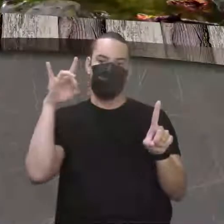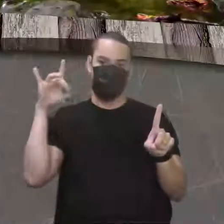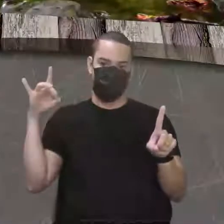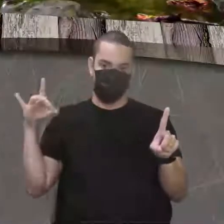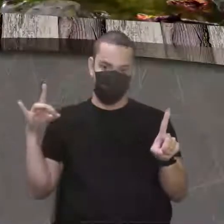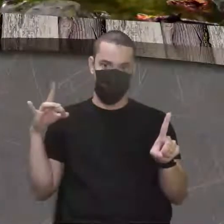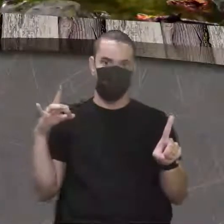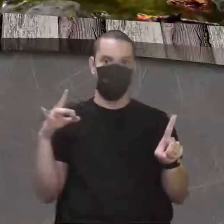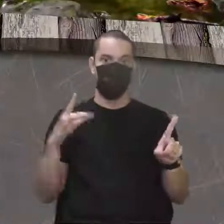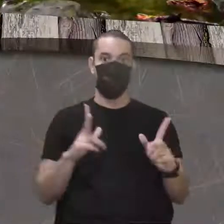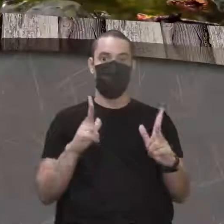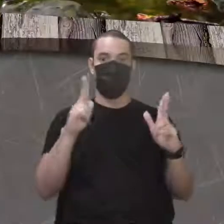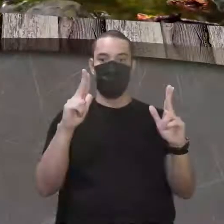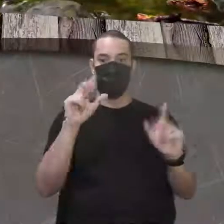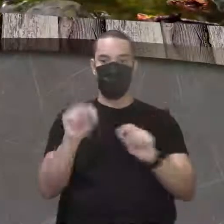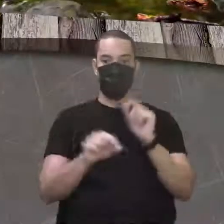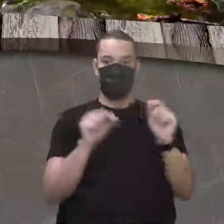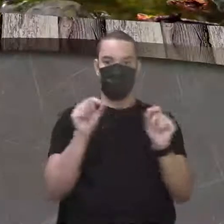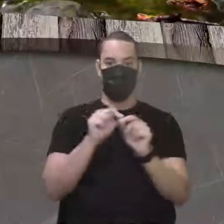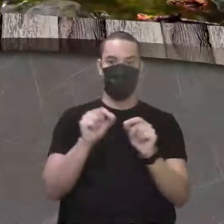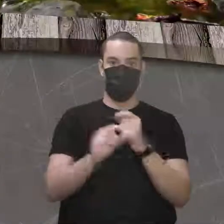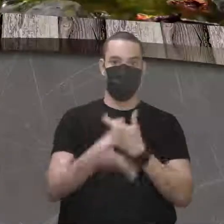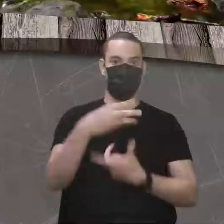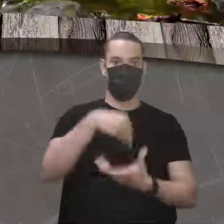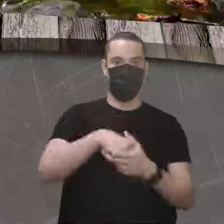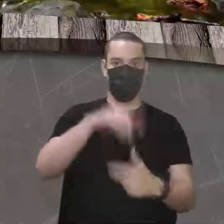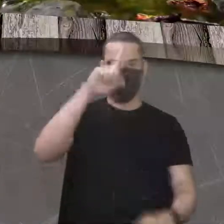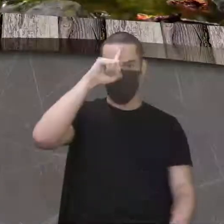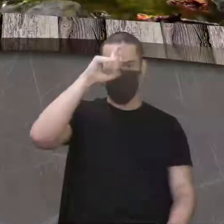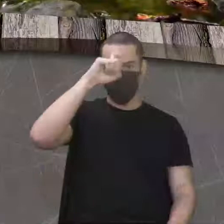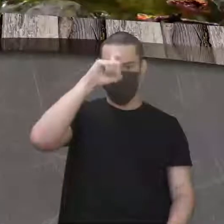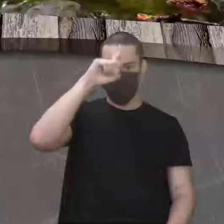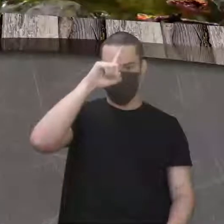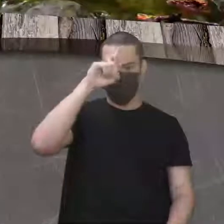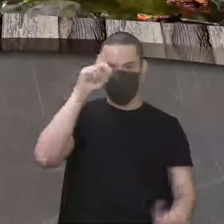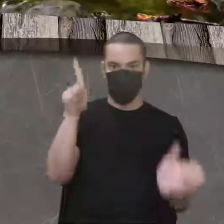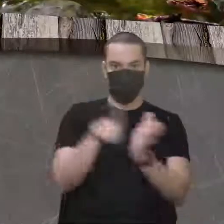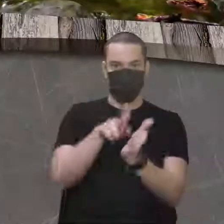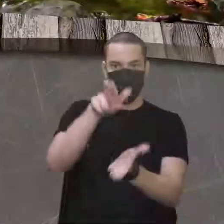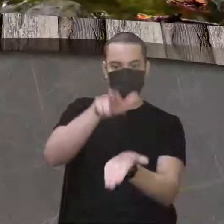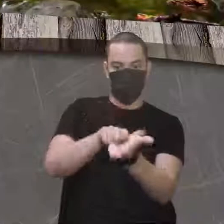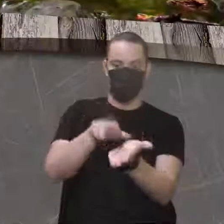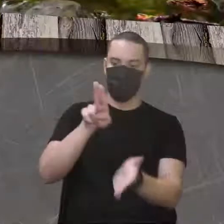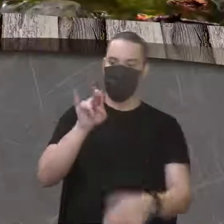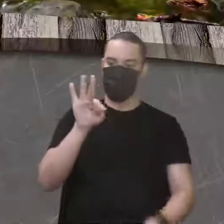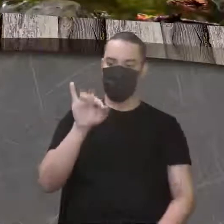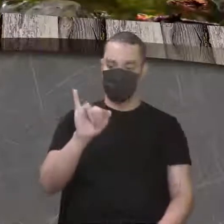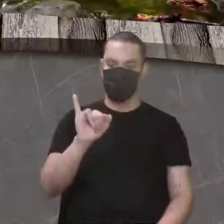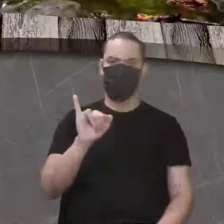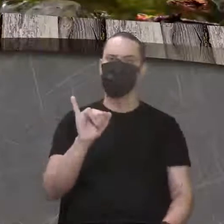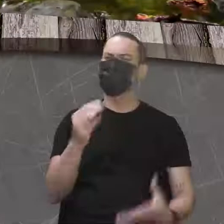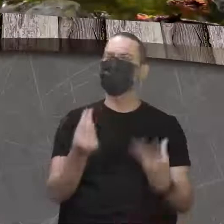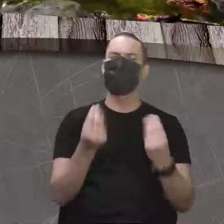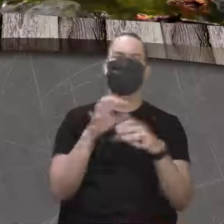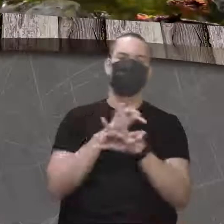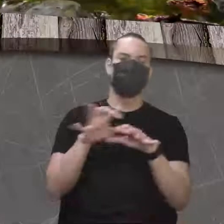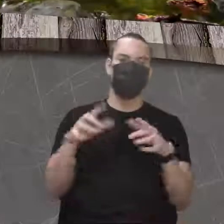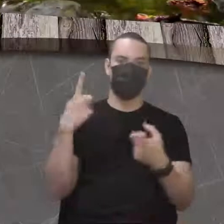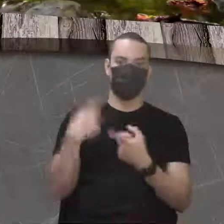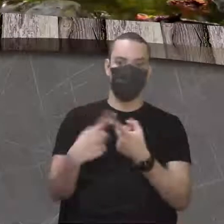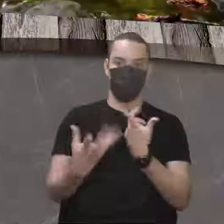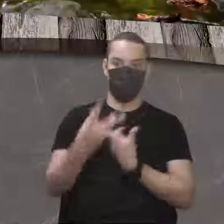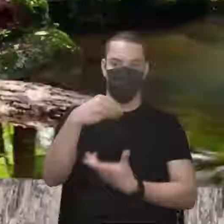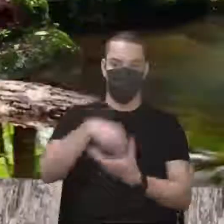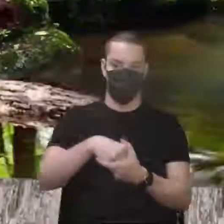estão ali naquele ambiente dentro dos hospitais, nas áreas de UTIs. Como assim, professora? Porque dentro